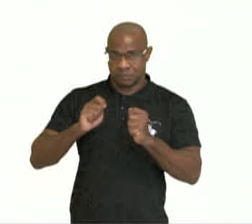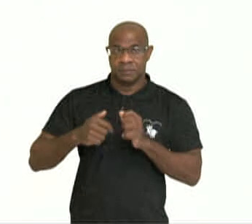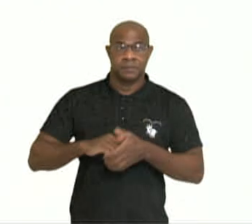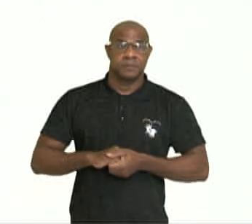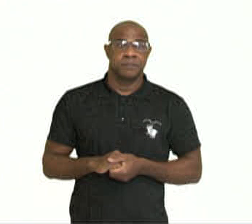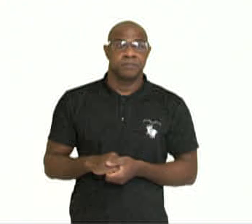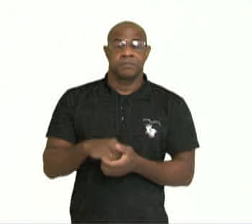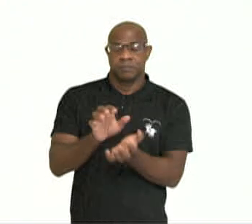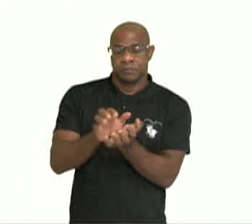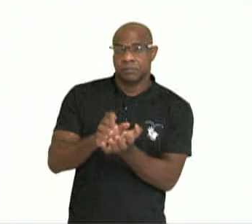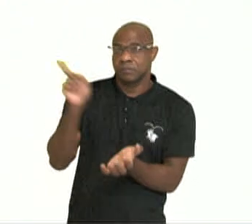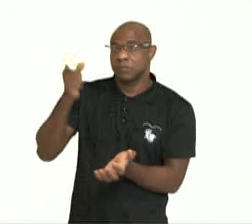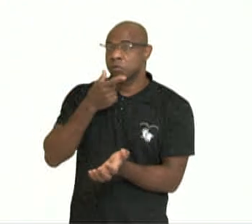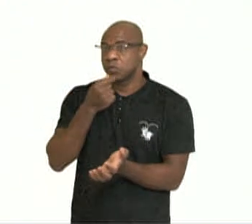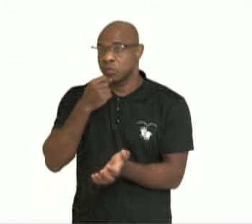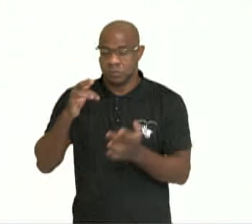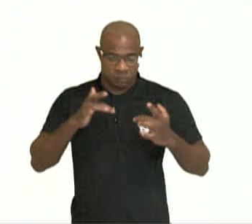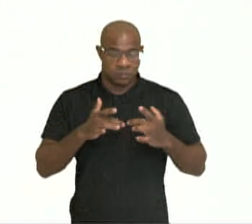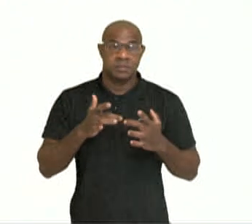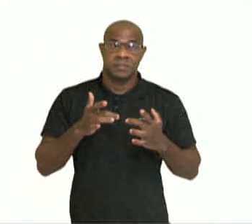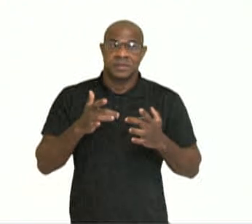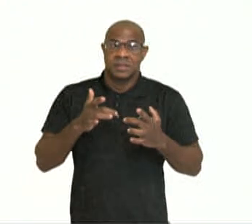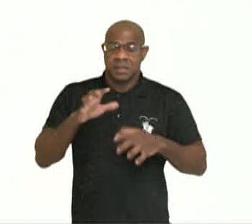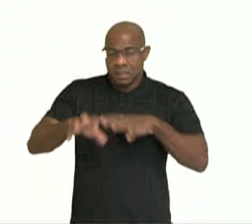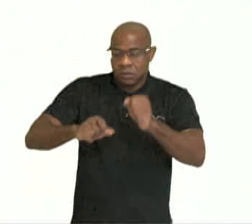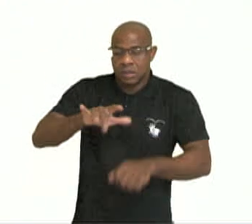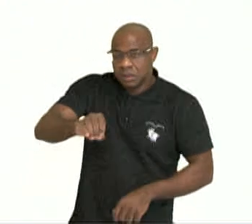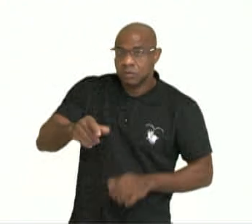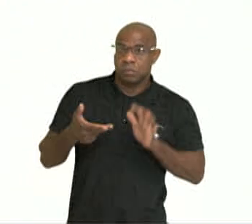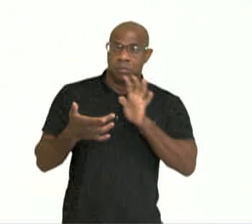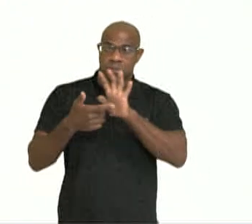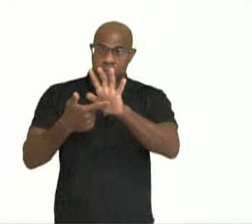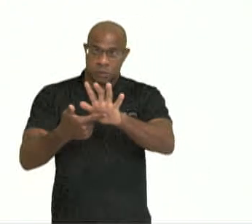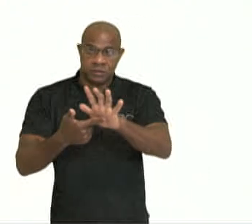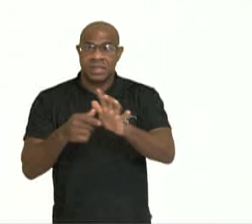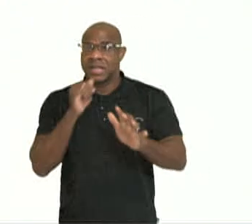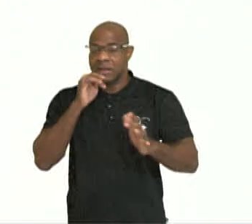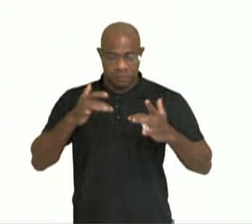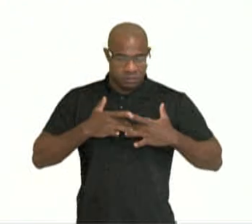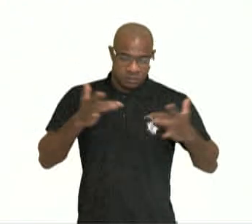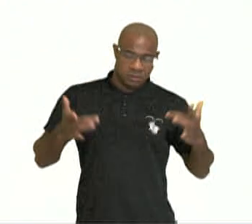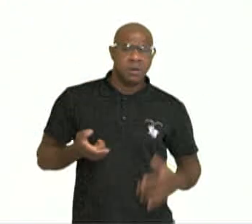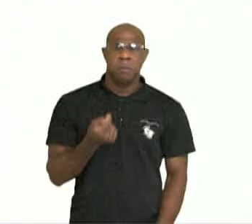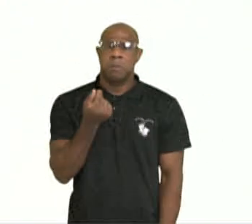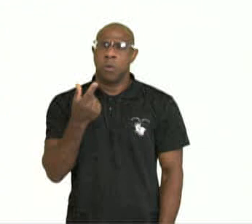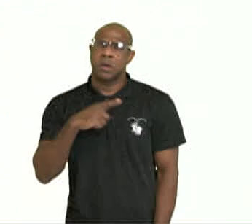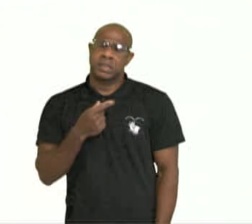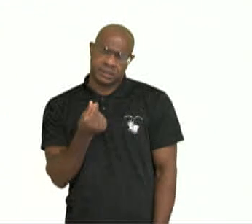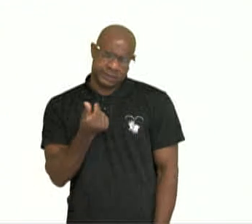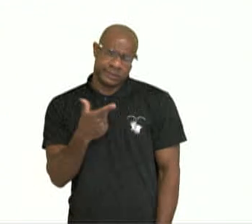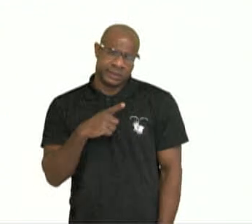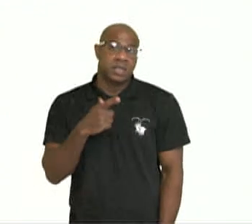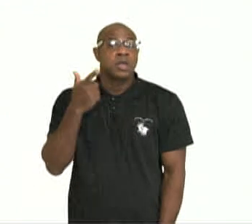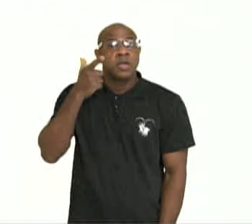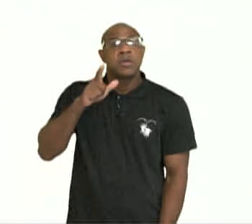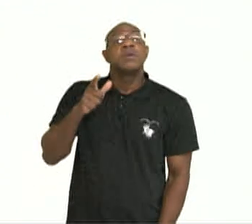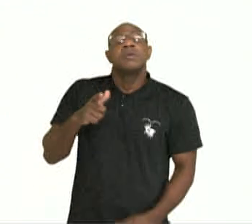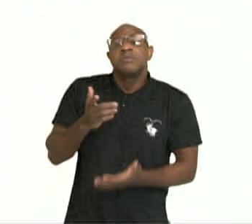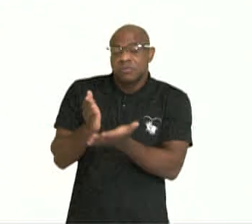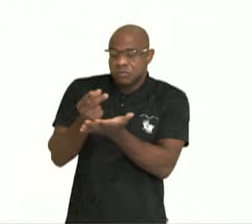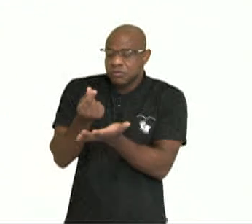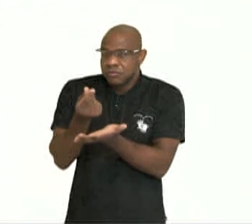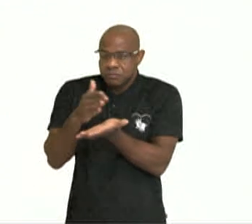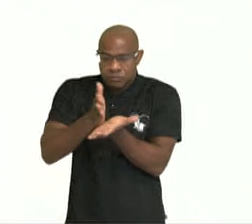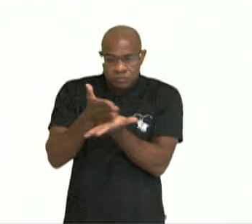Em Pernambuco, um catador de lixo dá um exemplo de solidariedade. O pouco que ganha, divide para melhorar a vida na comunidade